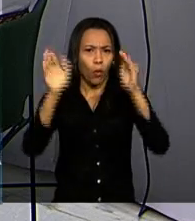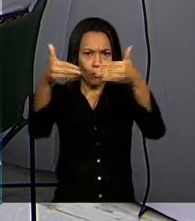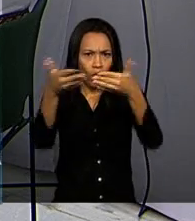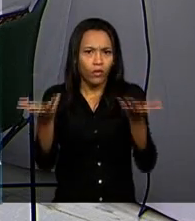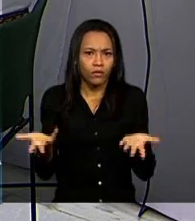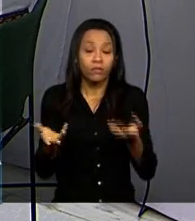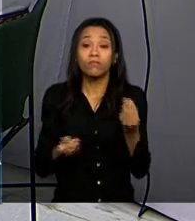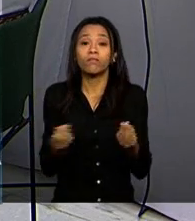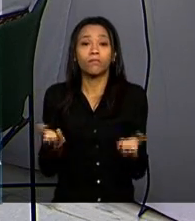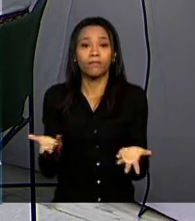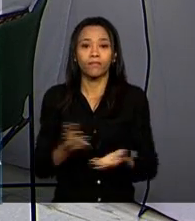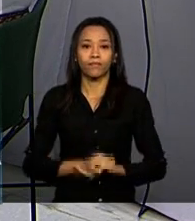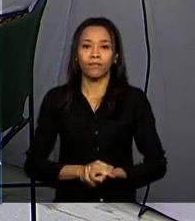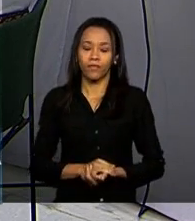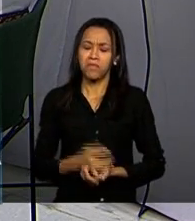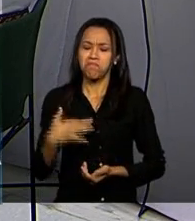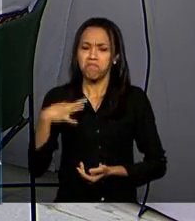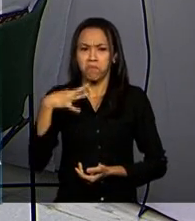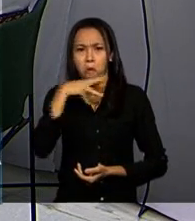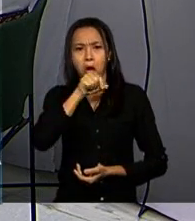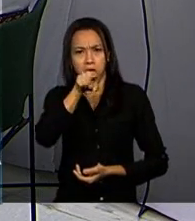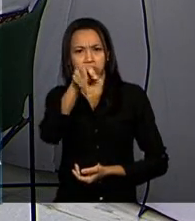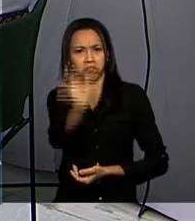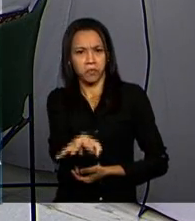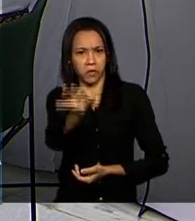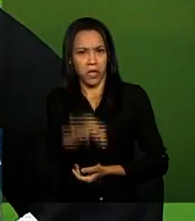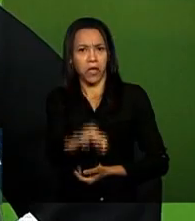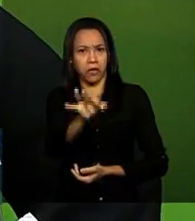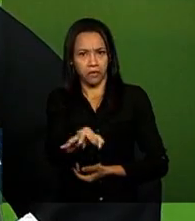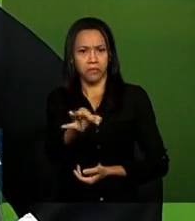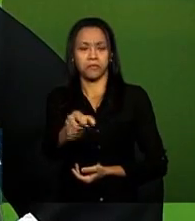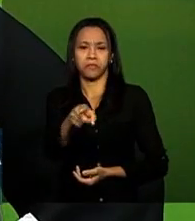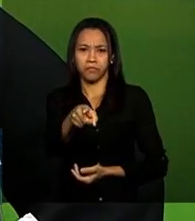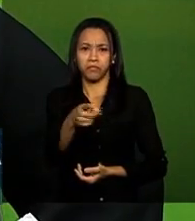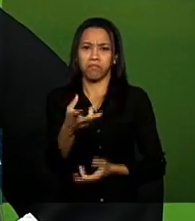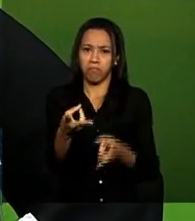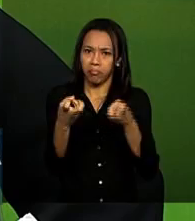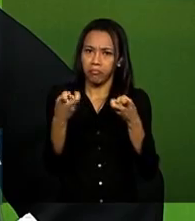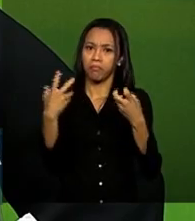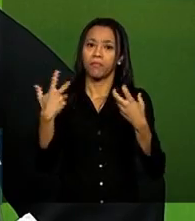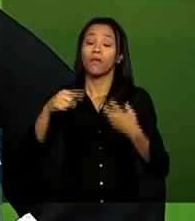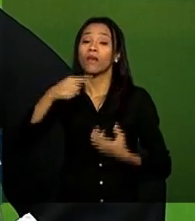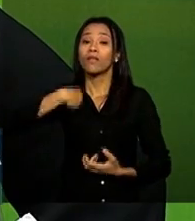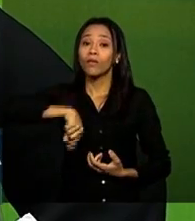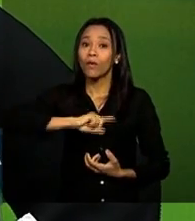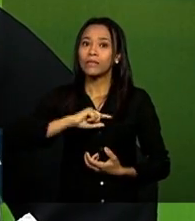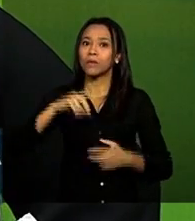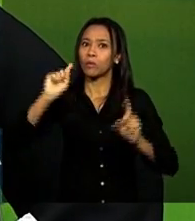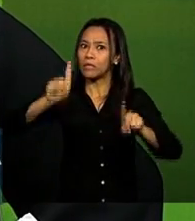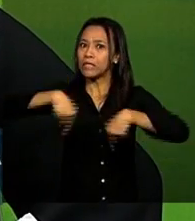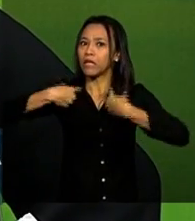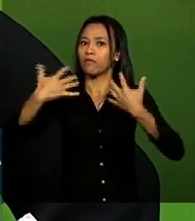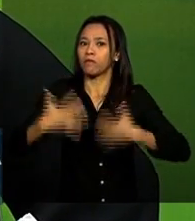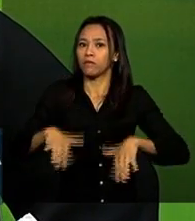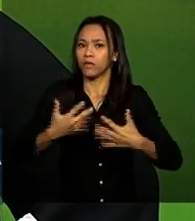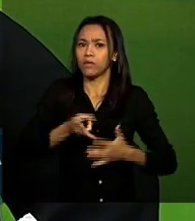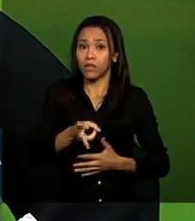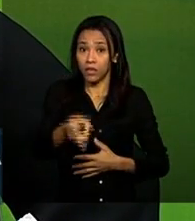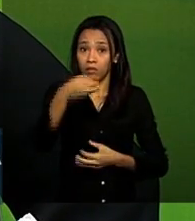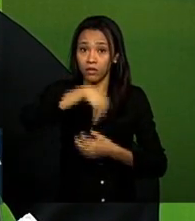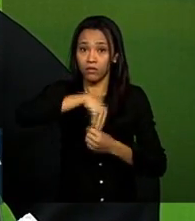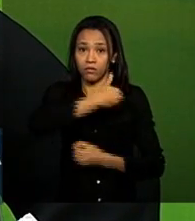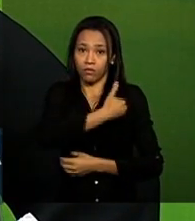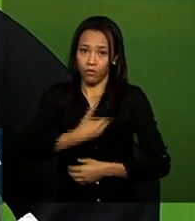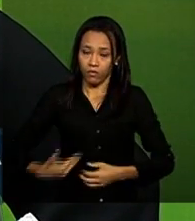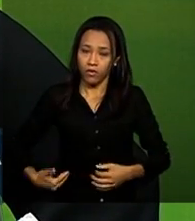eu acho que que eu acho que é muito correta essa tua observação eu acho que é Um Desafio permanente de todos nós e do governo obviamente ter